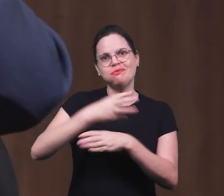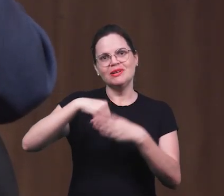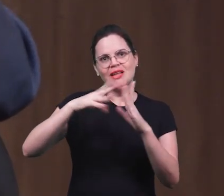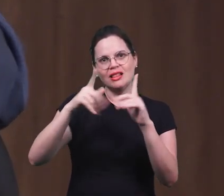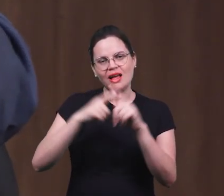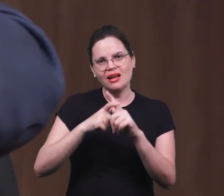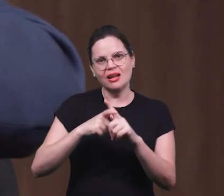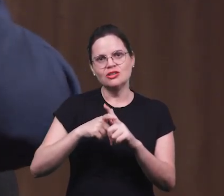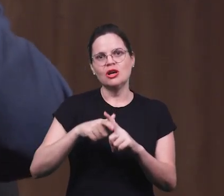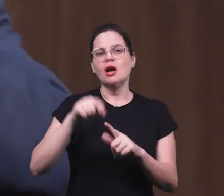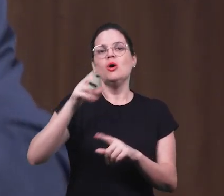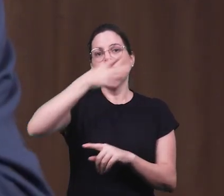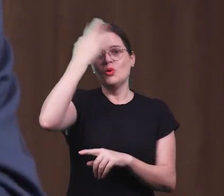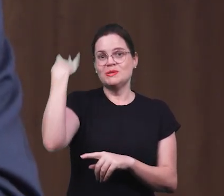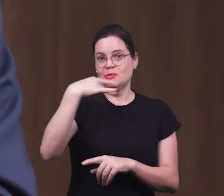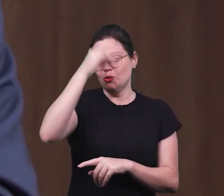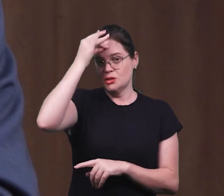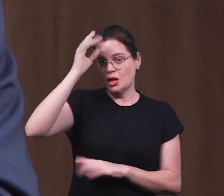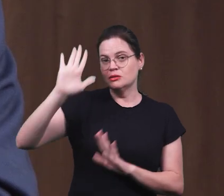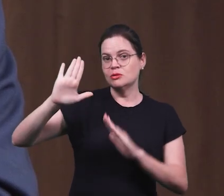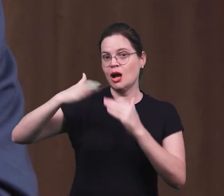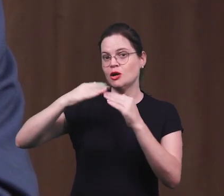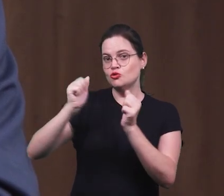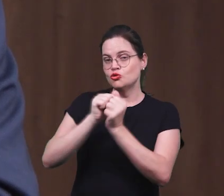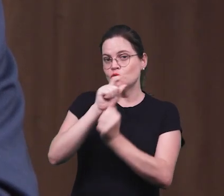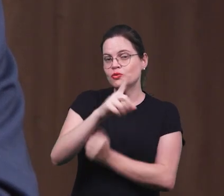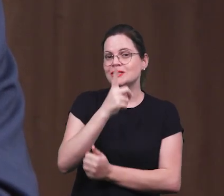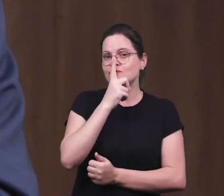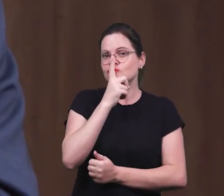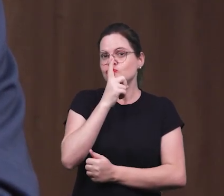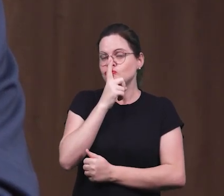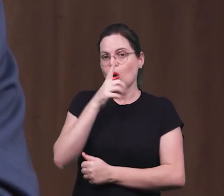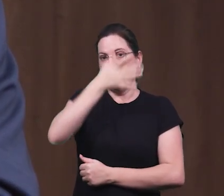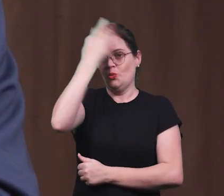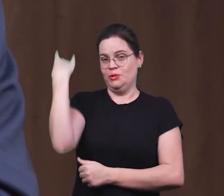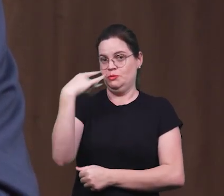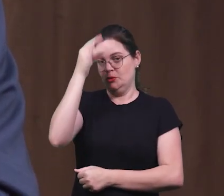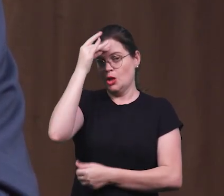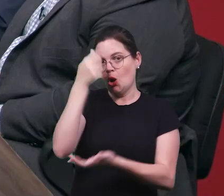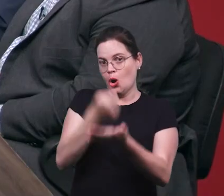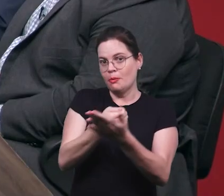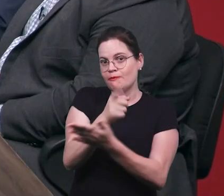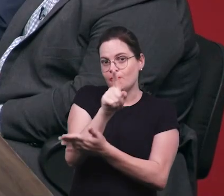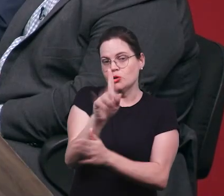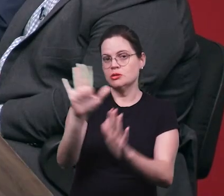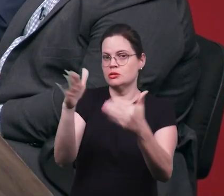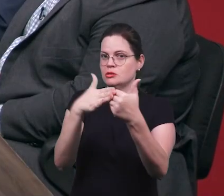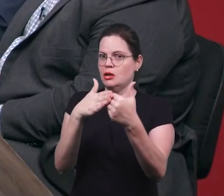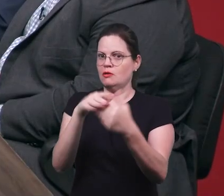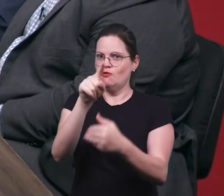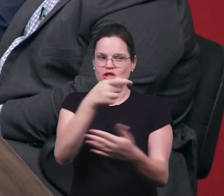para ele ser, mas você ficar cobrando demais das outras coisas, não é bom isso, não é bom. Né? Amém.